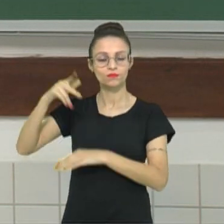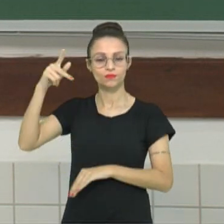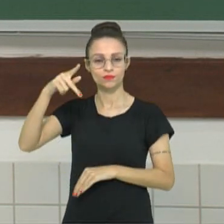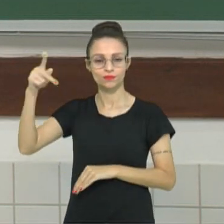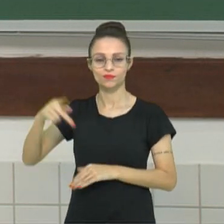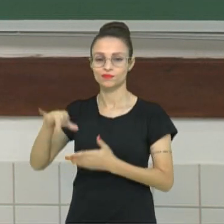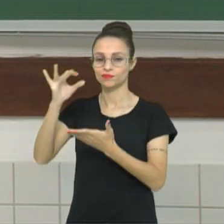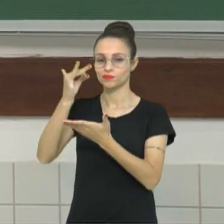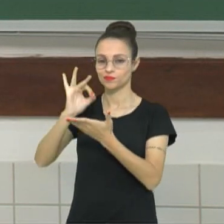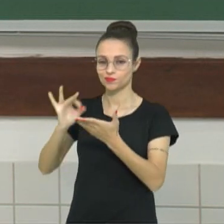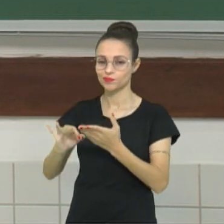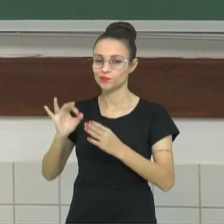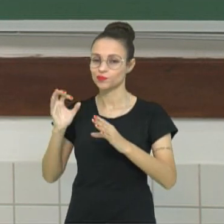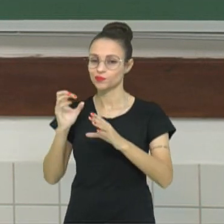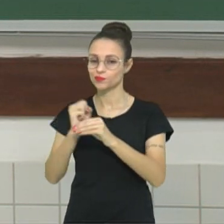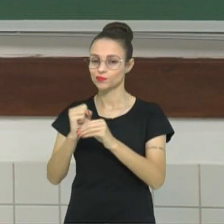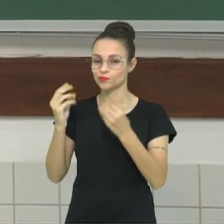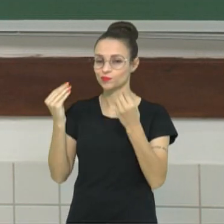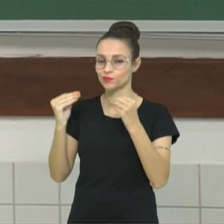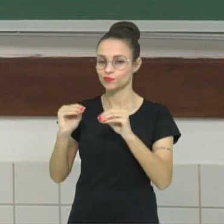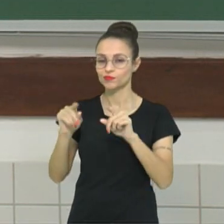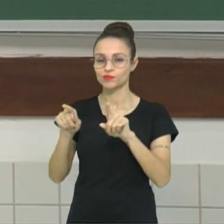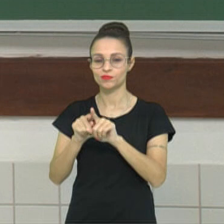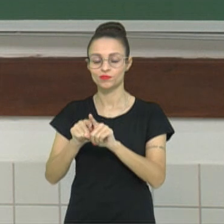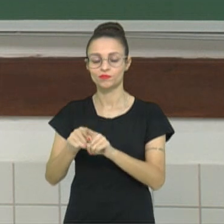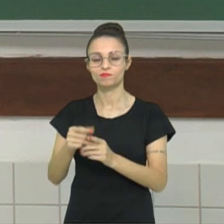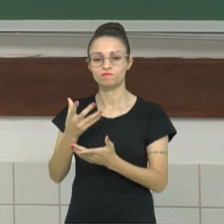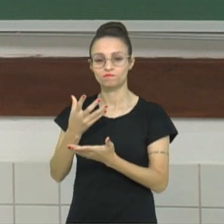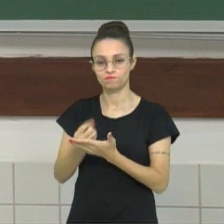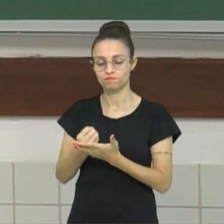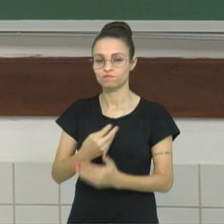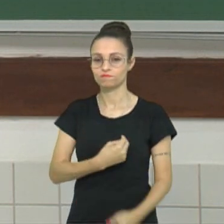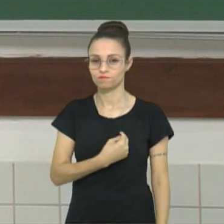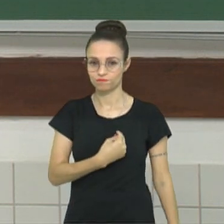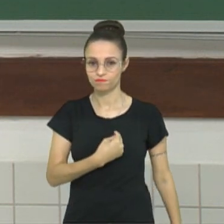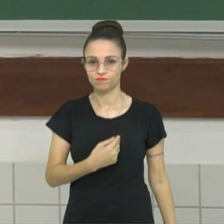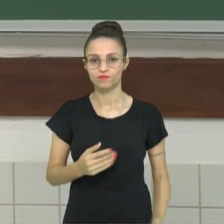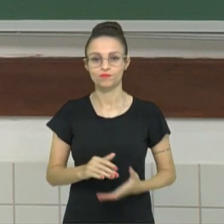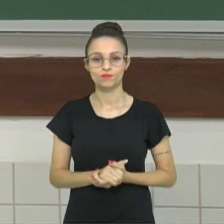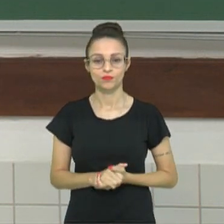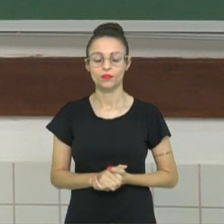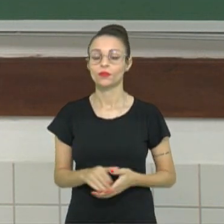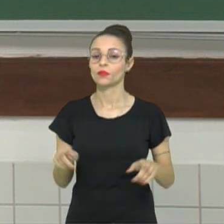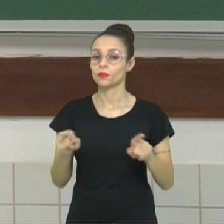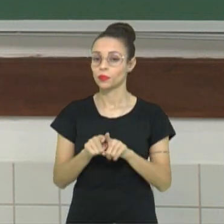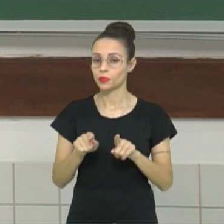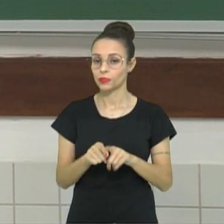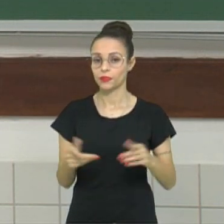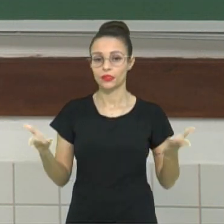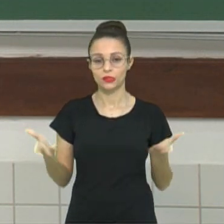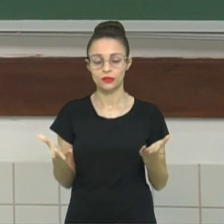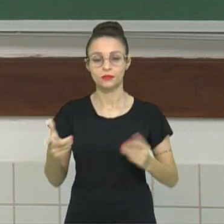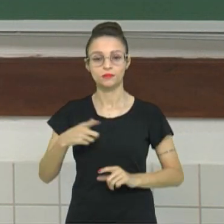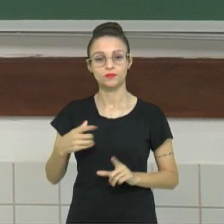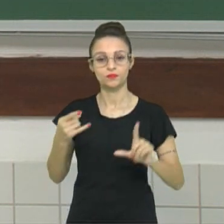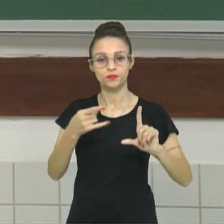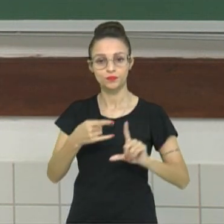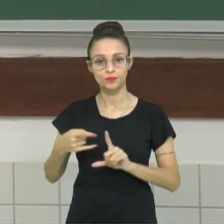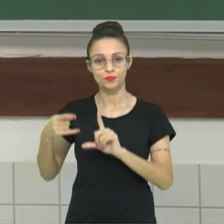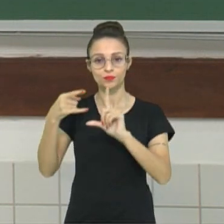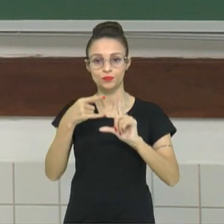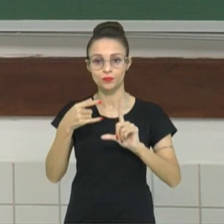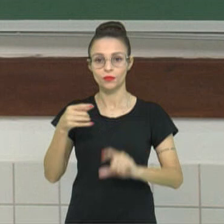corrigir e te atribuir nota e presença. E agora também nós temos os Meets, que são